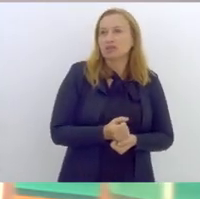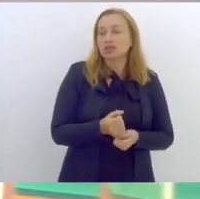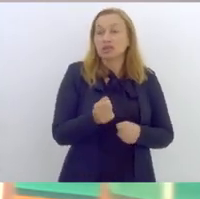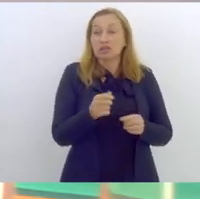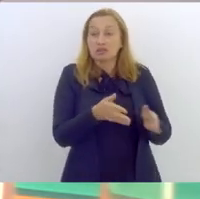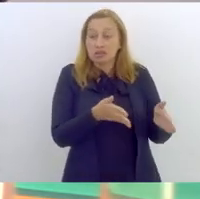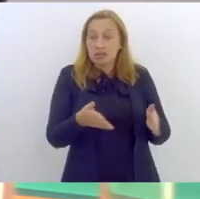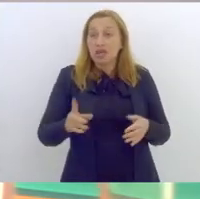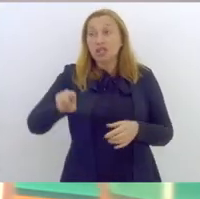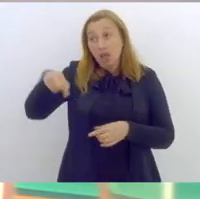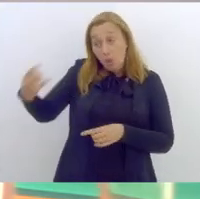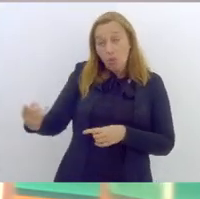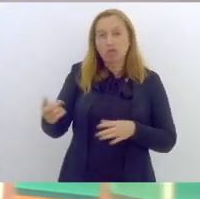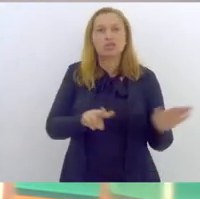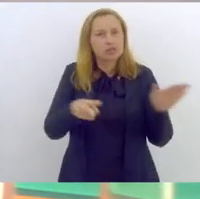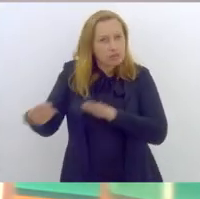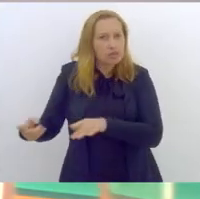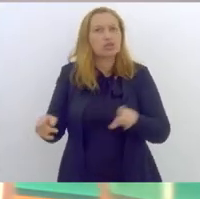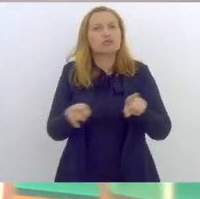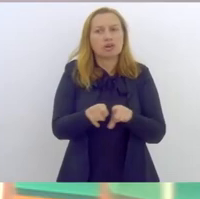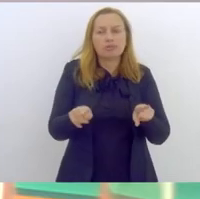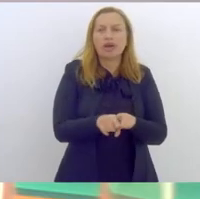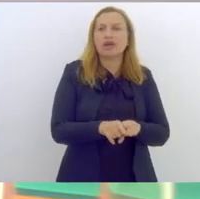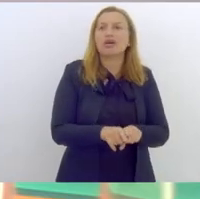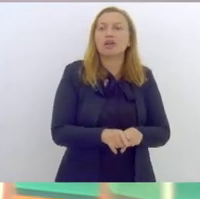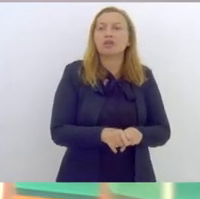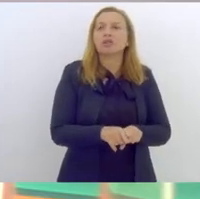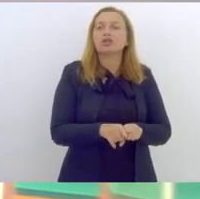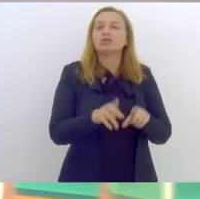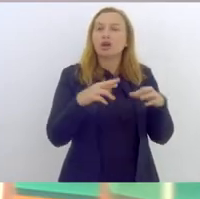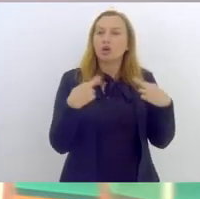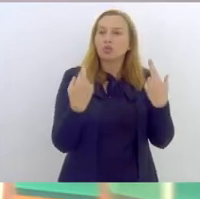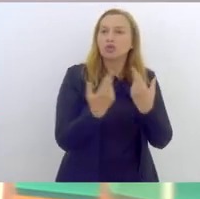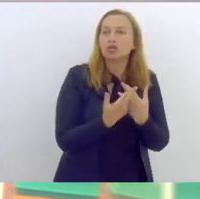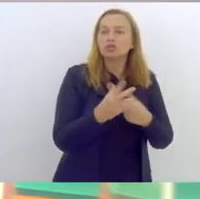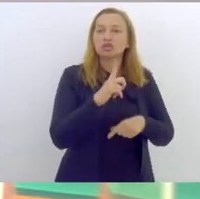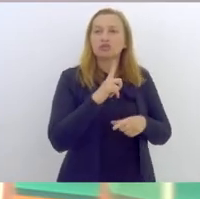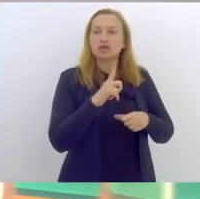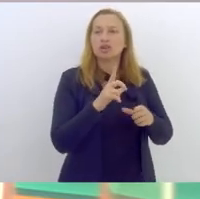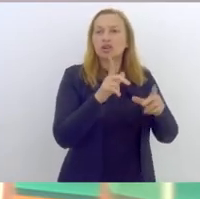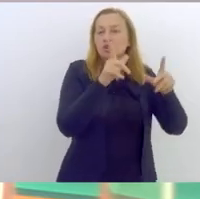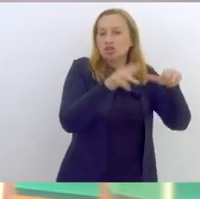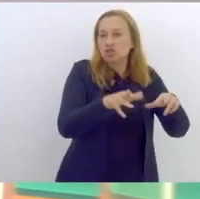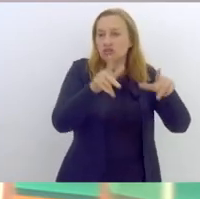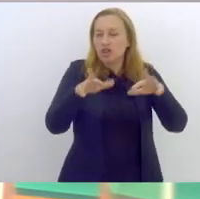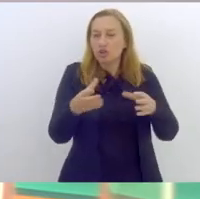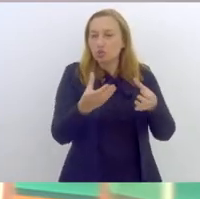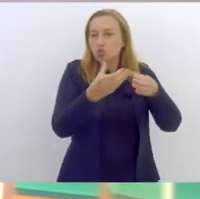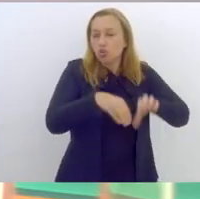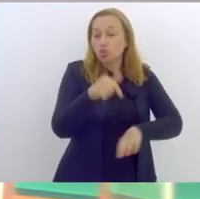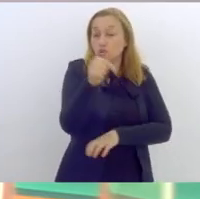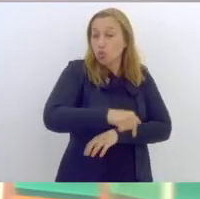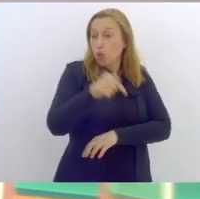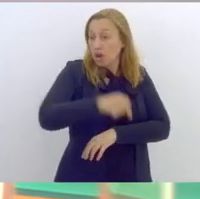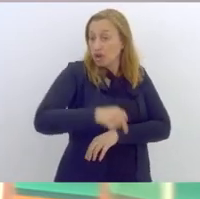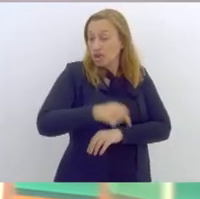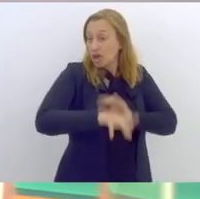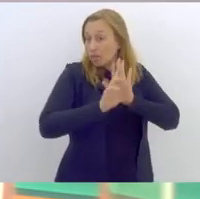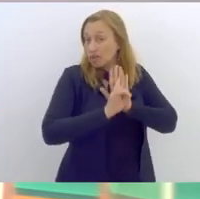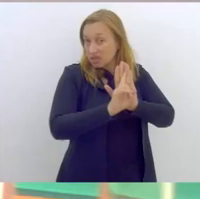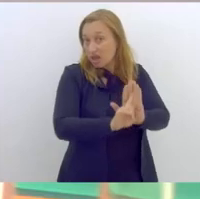semana e que na próxima semana é tendo reuniões com os diversos concursos aqui é